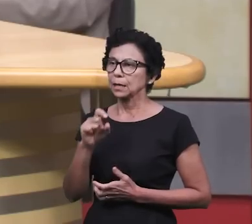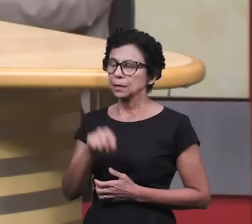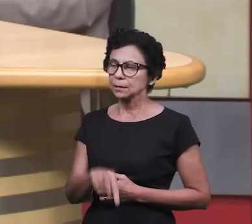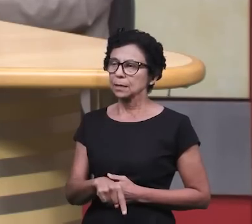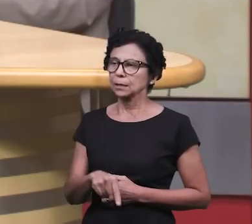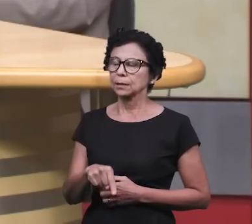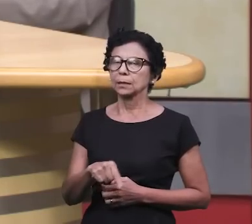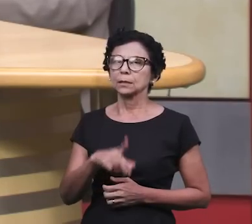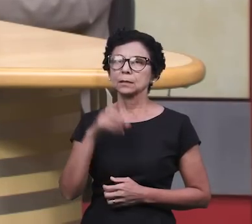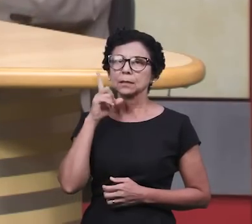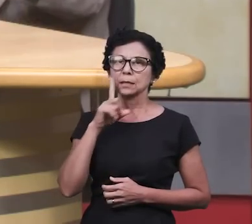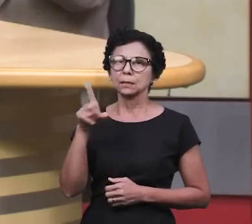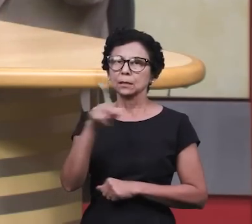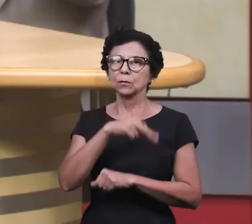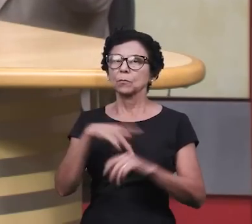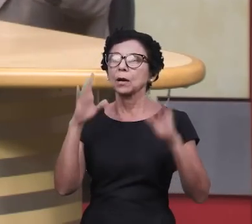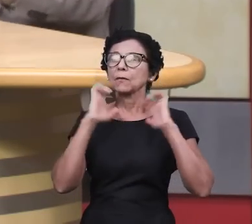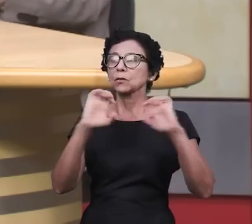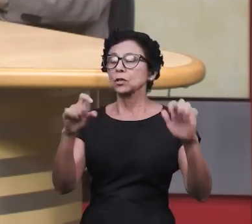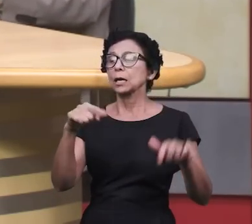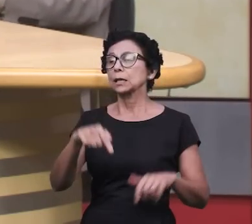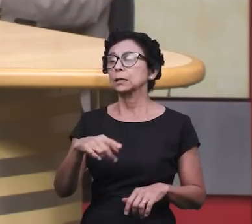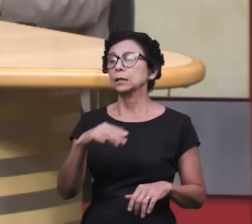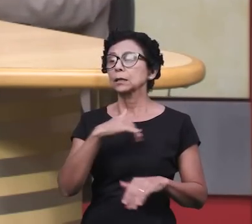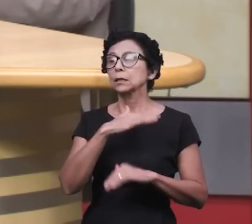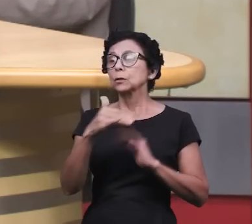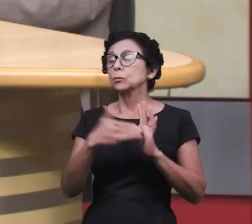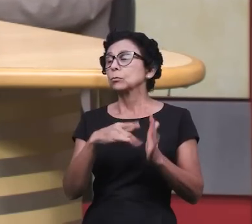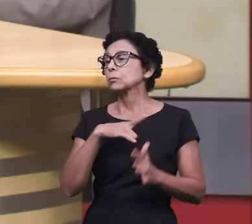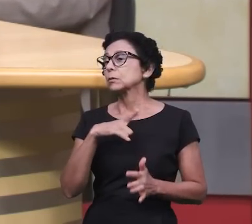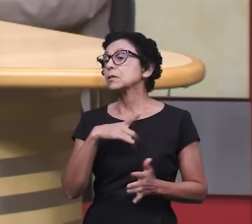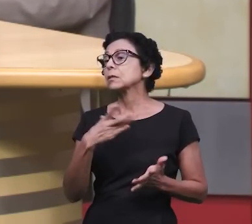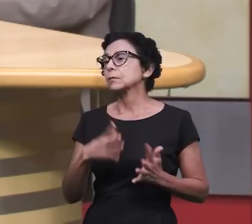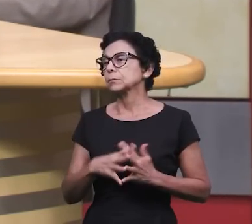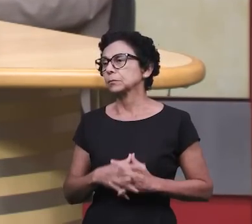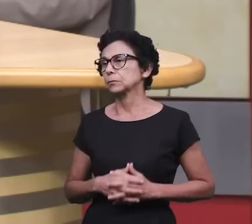evangélico? Diz que nós temos tudo aqui, não sei o que lá e tal.